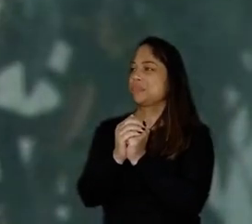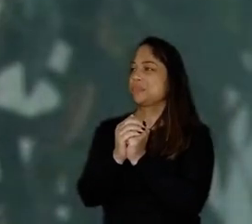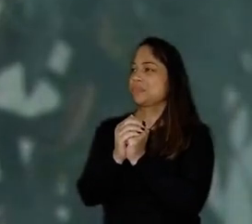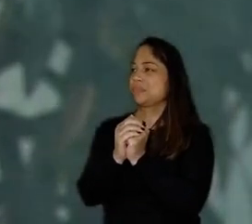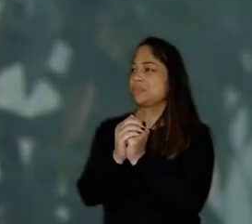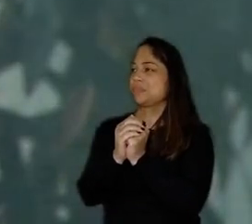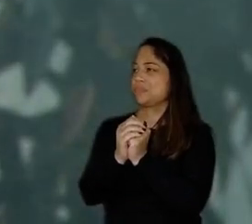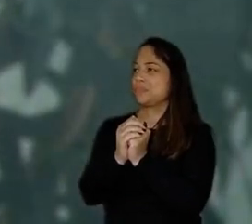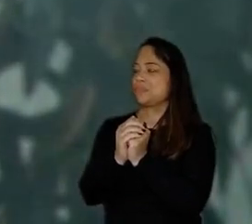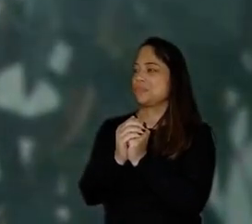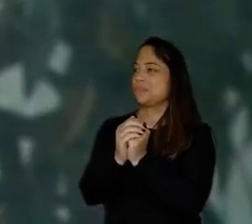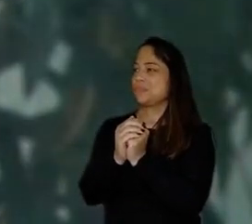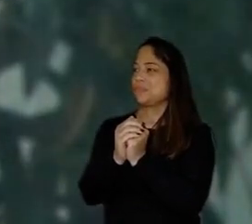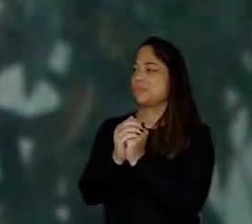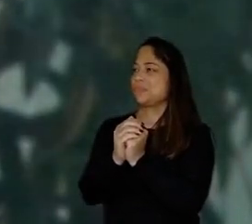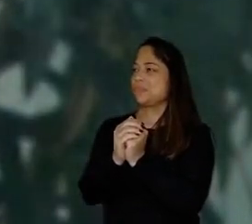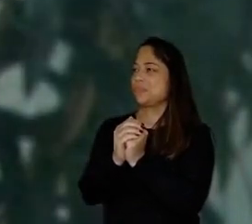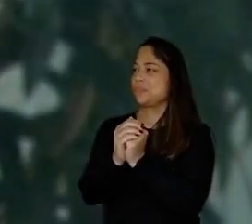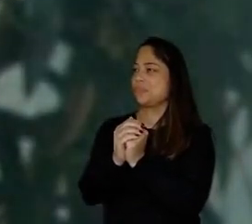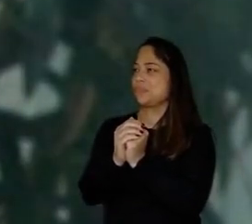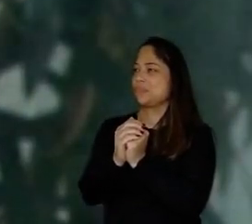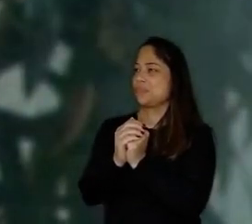oremos.